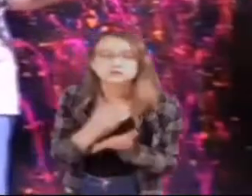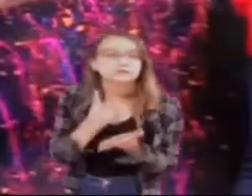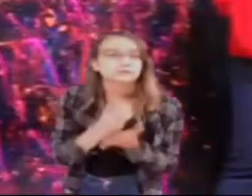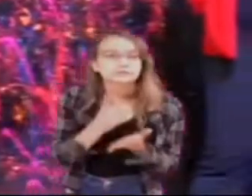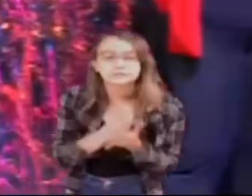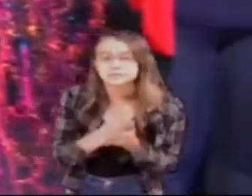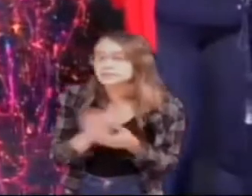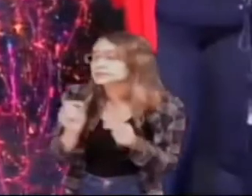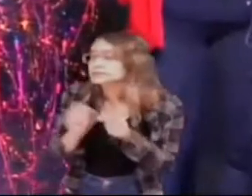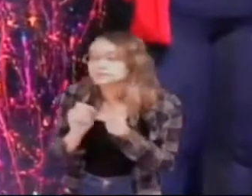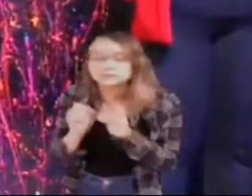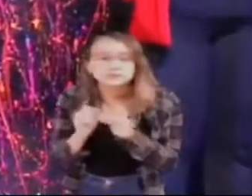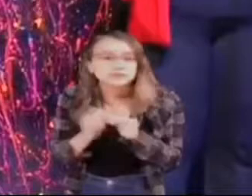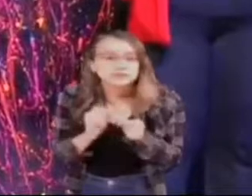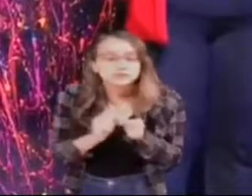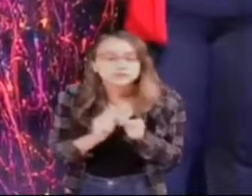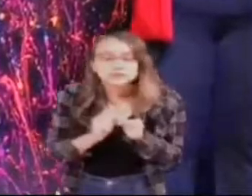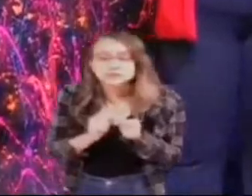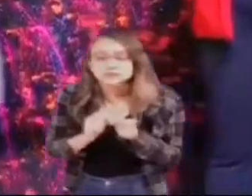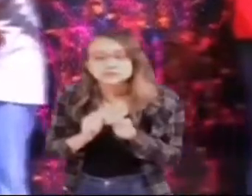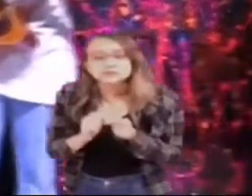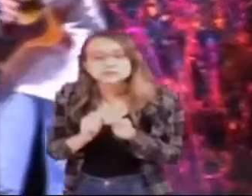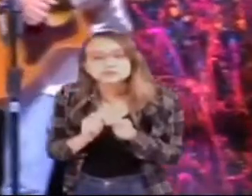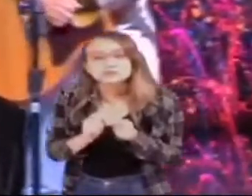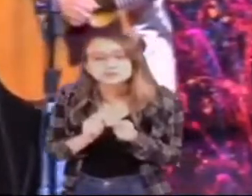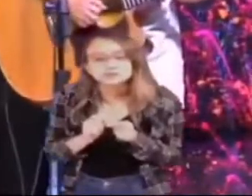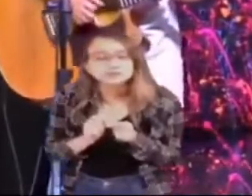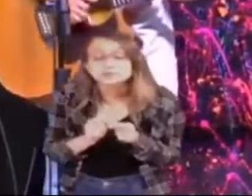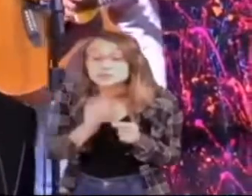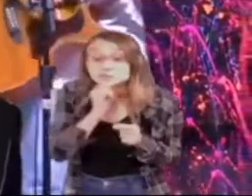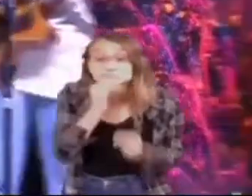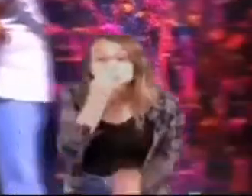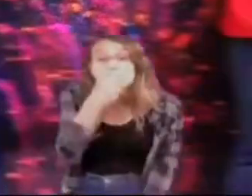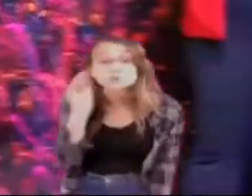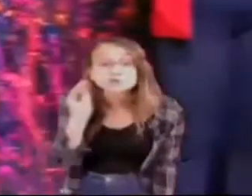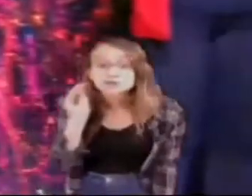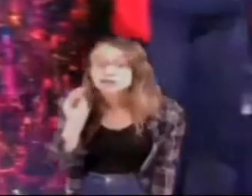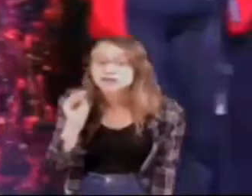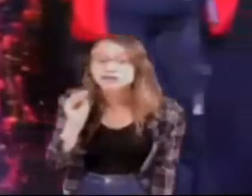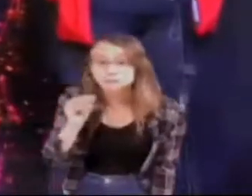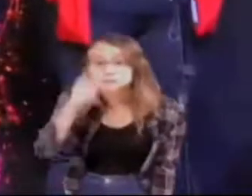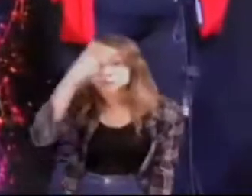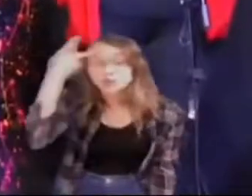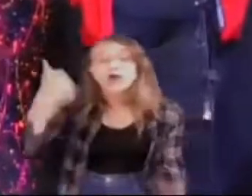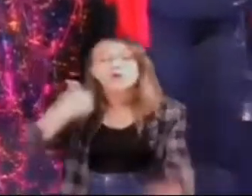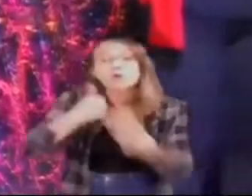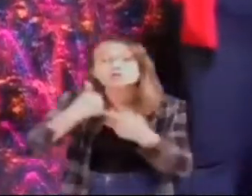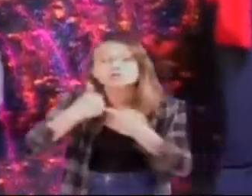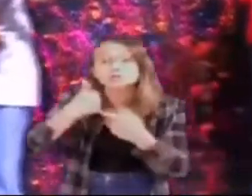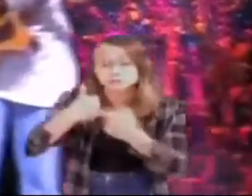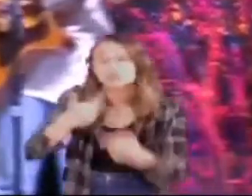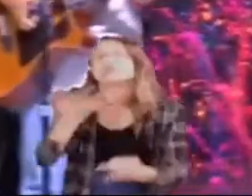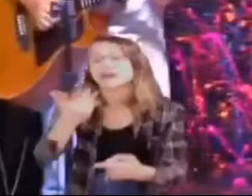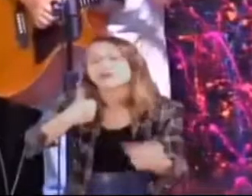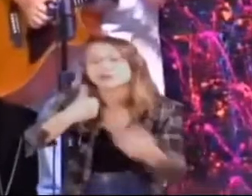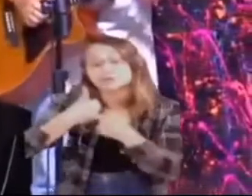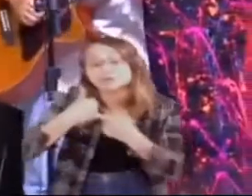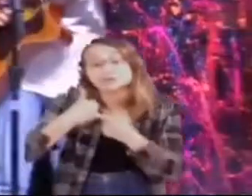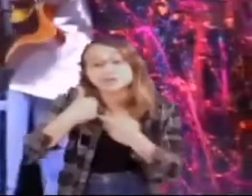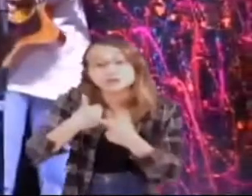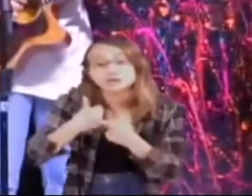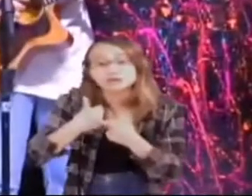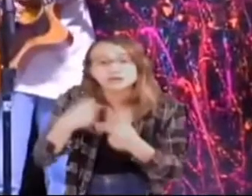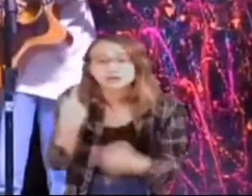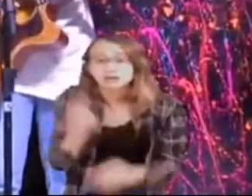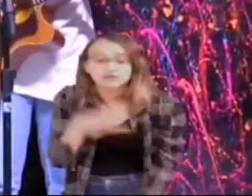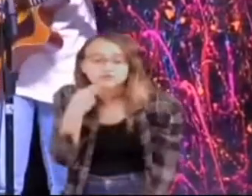coisa. A gente tem que estar postando alguma coisa. A gente tem que inventar alguma coisa. Uma piada diferente, um feito